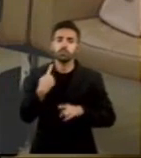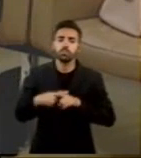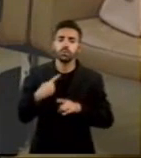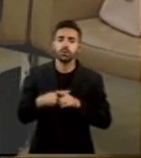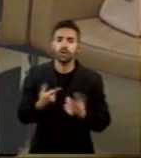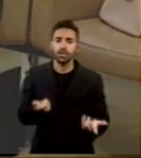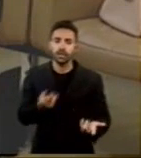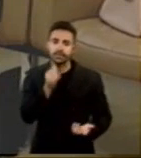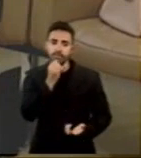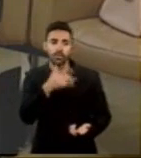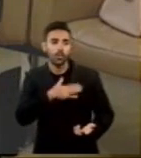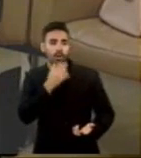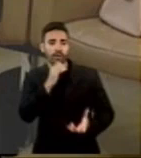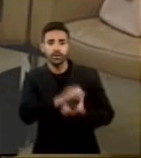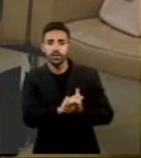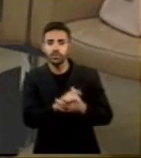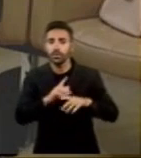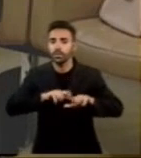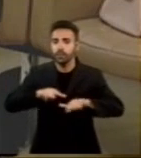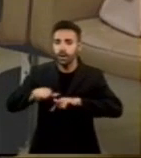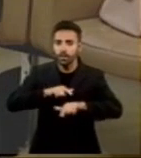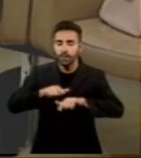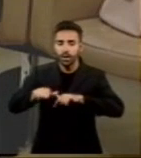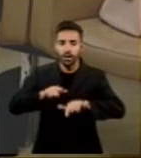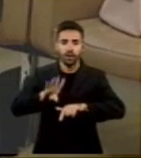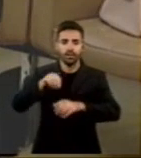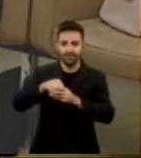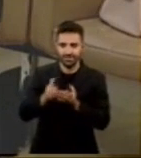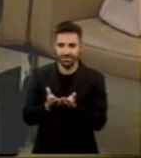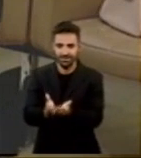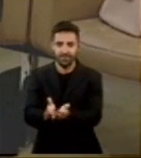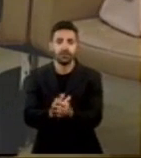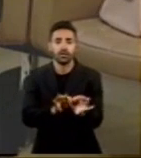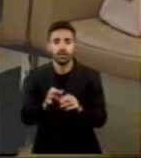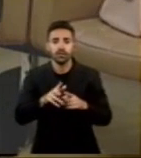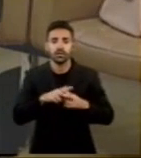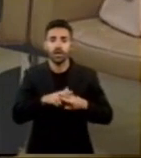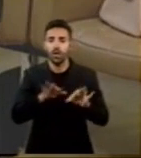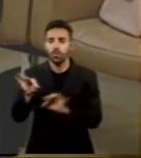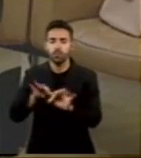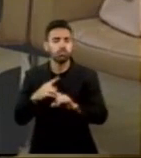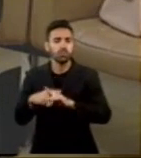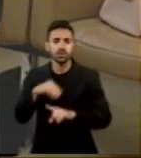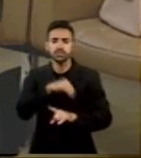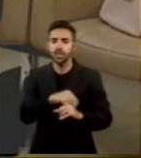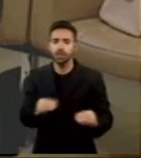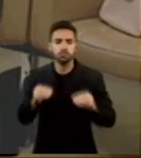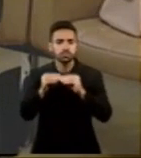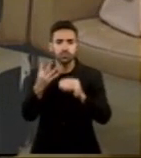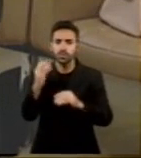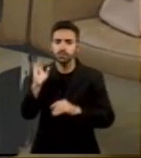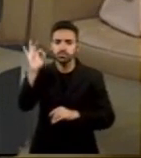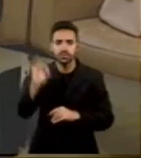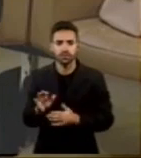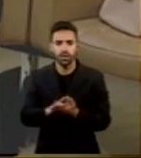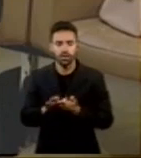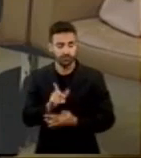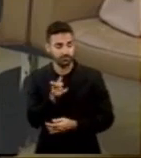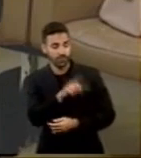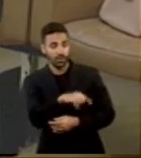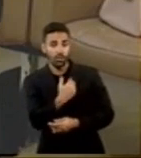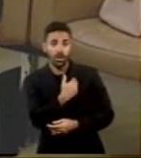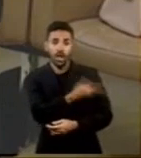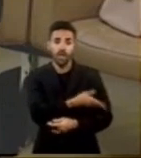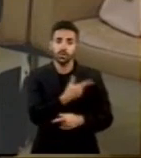meu marido, ou meu marido que trabalha como estivador ou como arrumador, não ganha um adicional de 40%, e o cara que trabalha lá